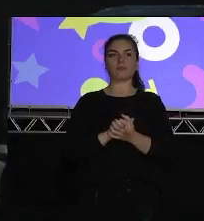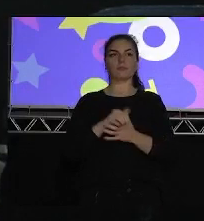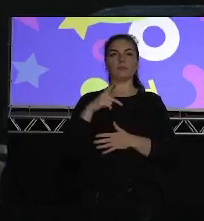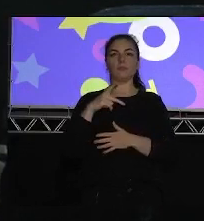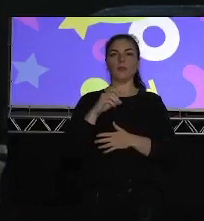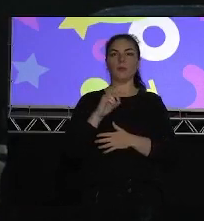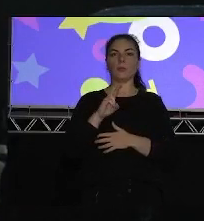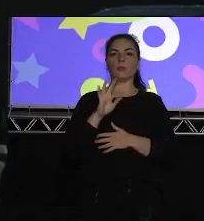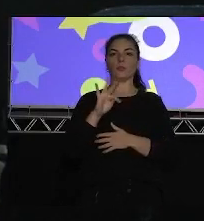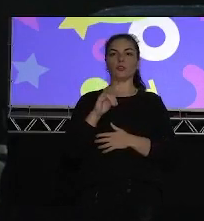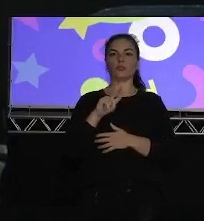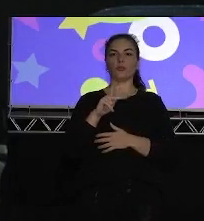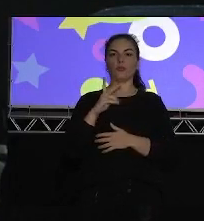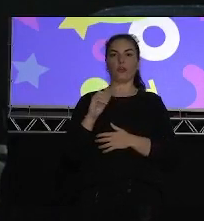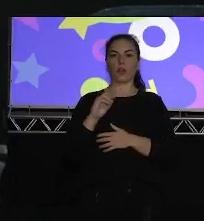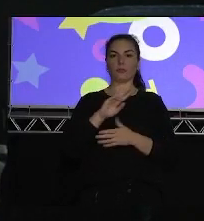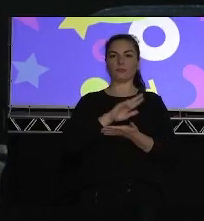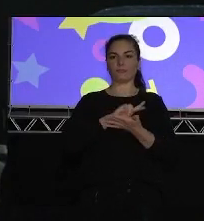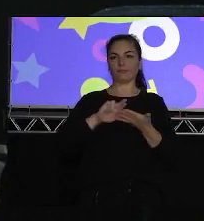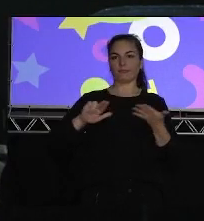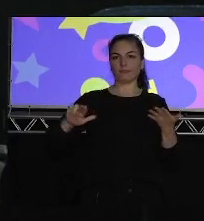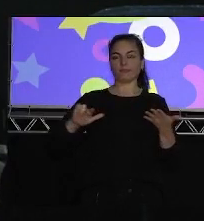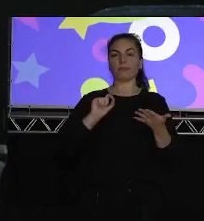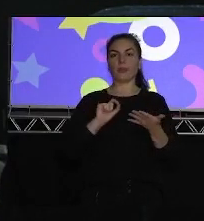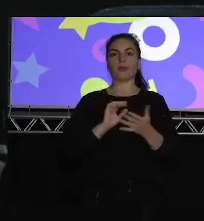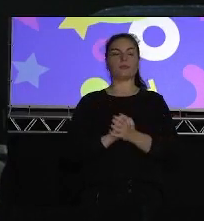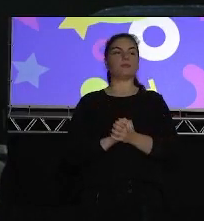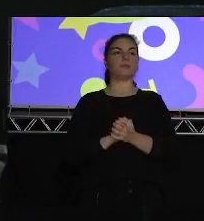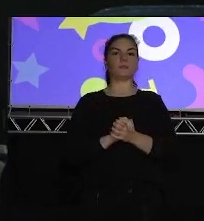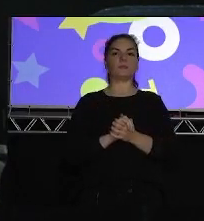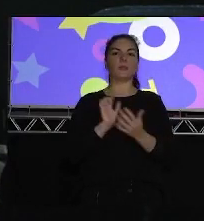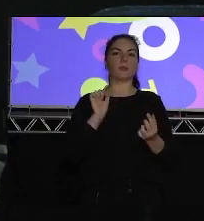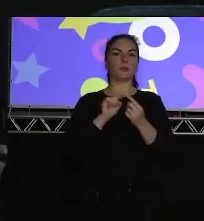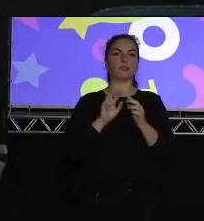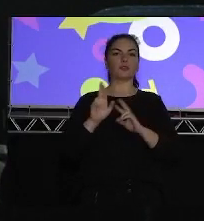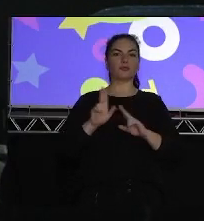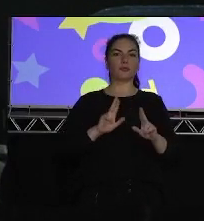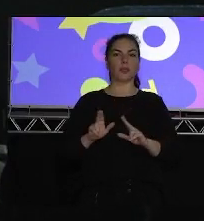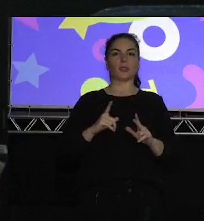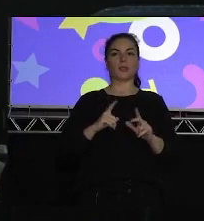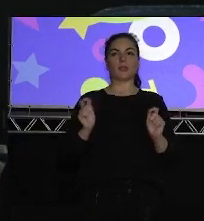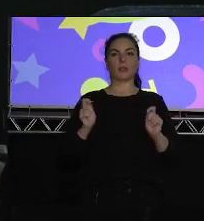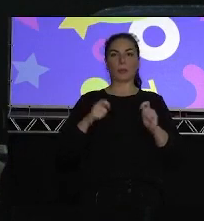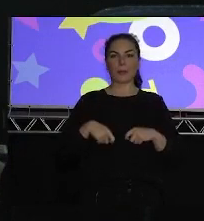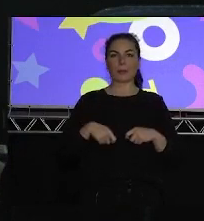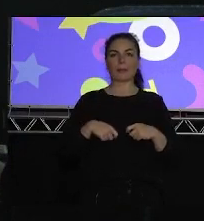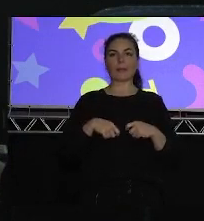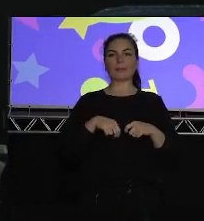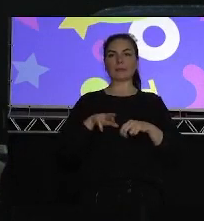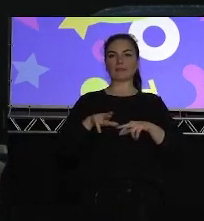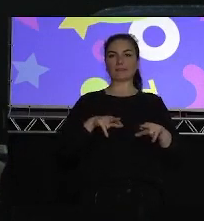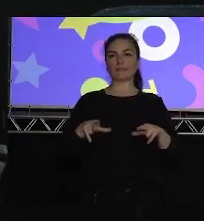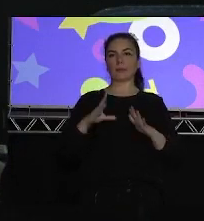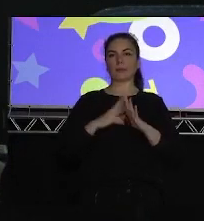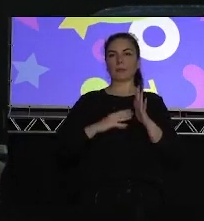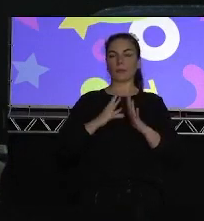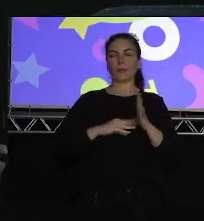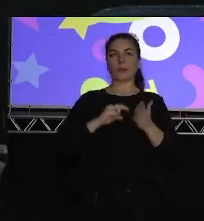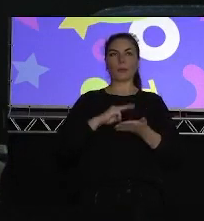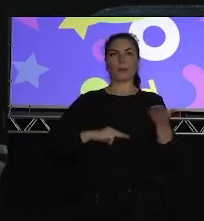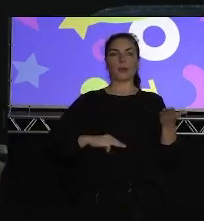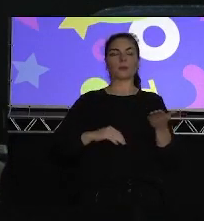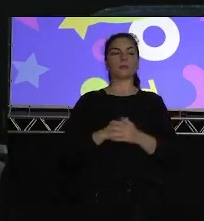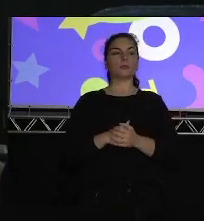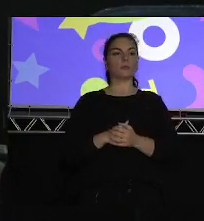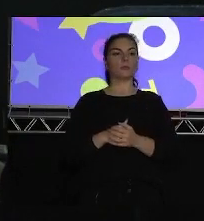nova, é uma abordagem bem diferenciada, reúne várias competências, vários modelos, métodos, né? Não estamos falando